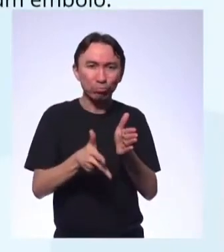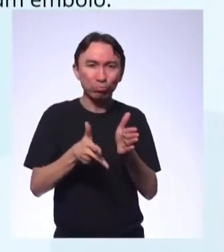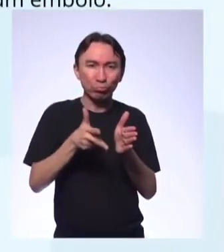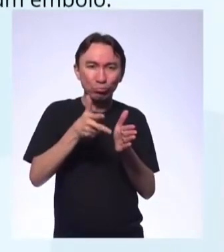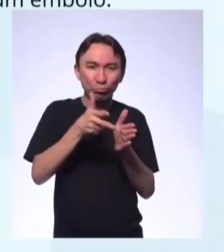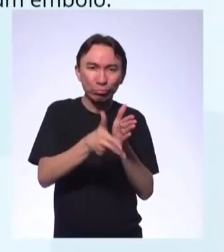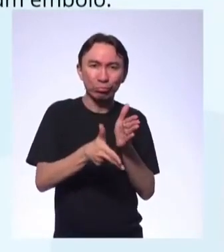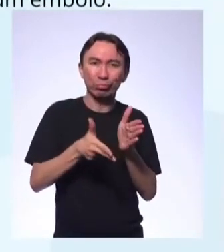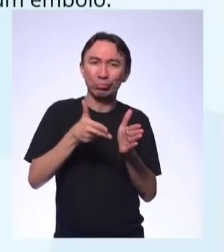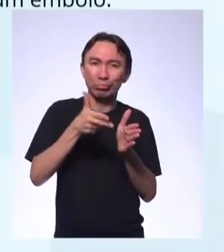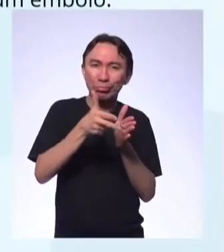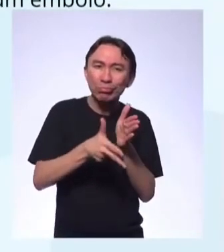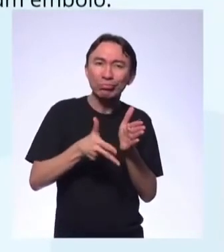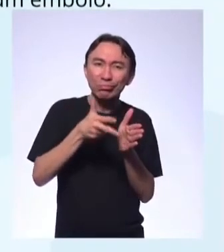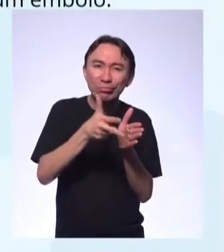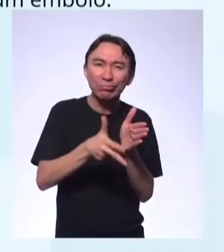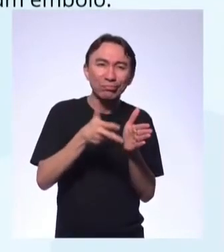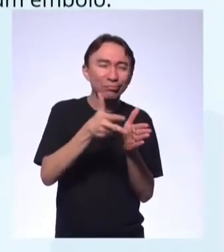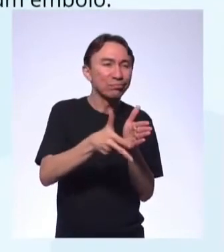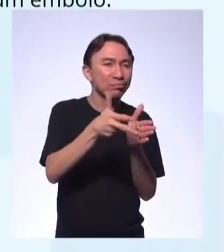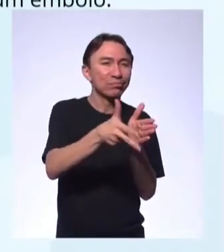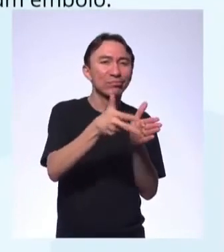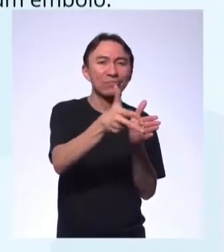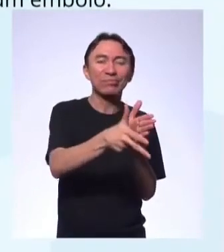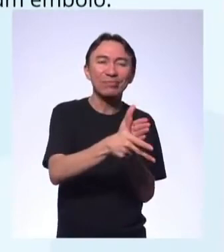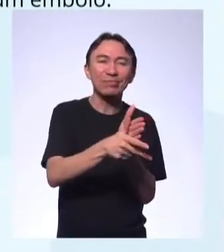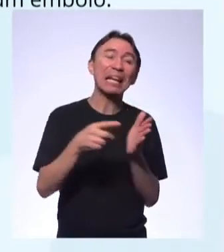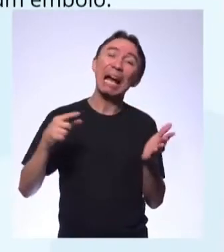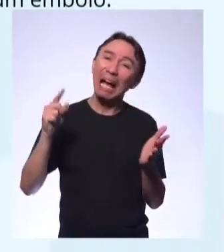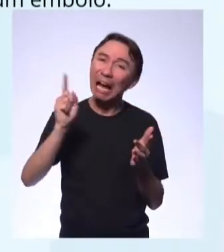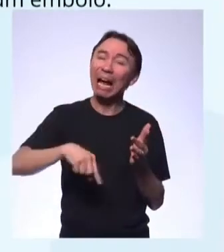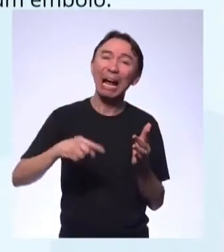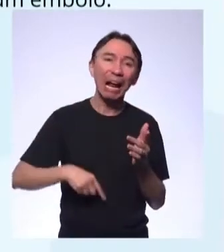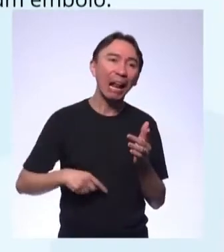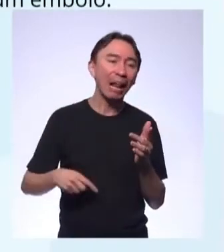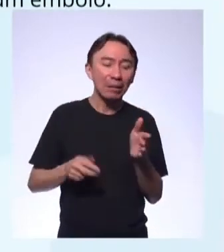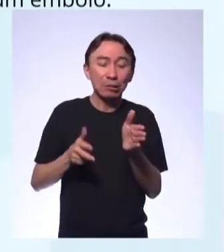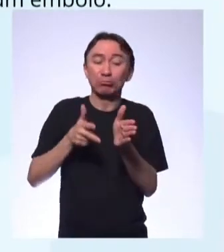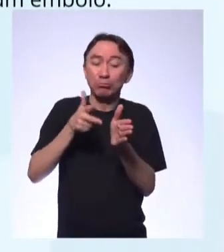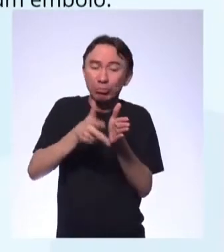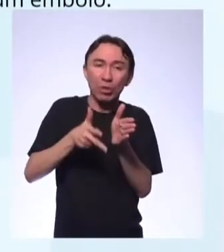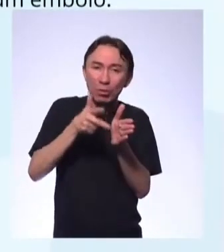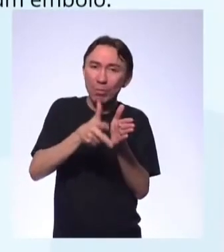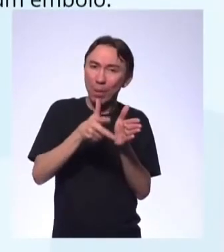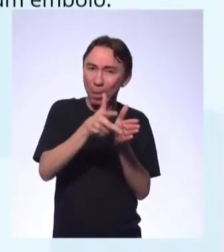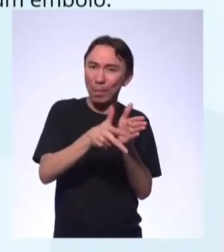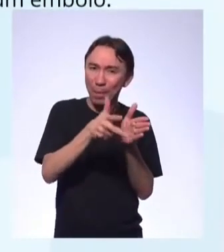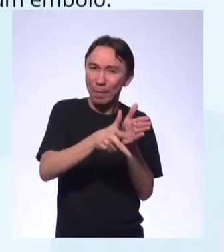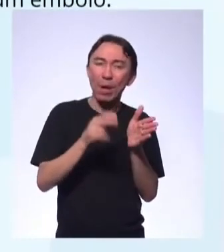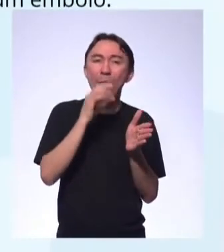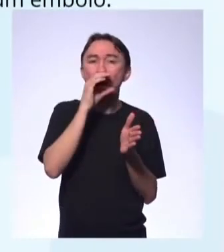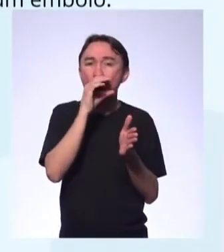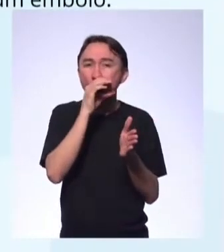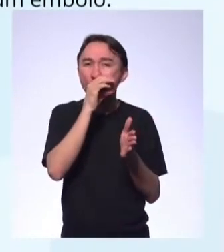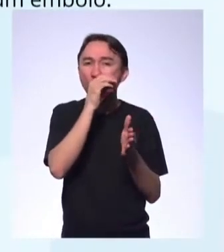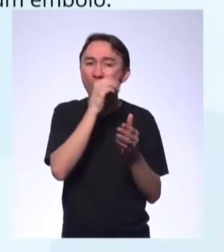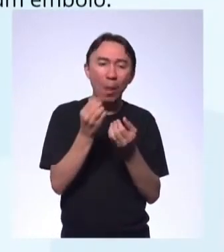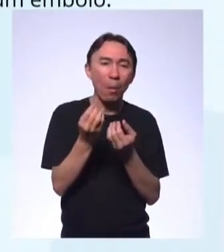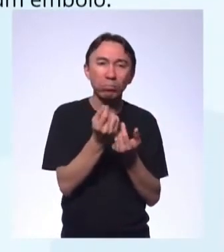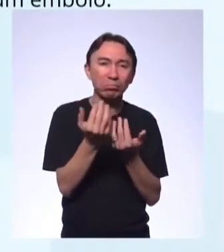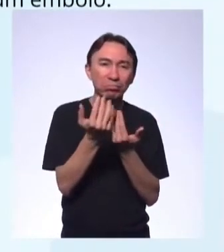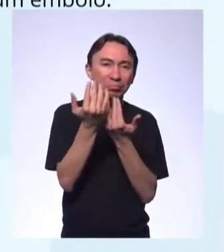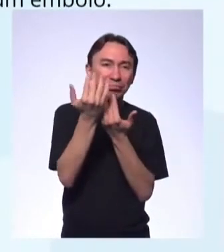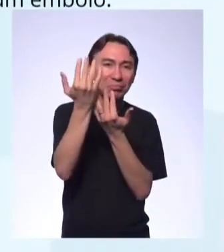foi empregado nos meios de transporte também. Então, o trem a vapor surge nesse momento graças ao James Watt. Então, o que vocês estão vendo é o